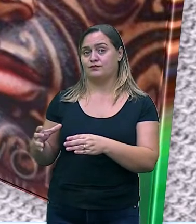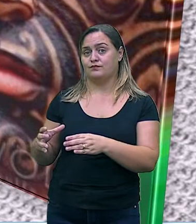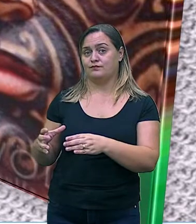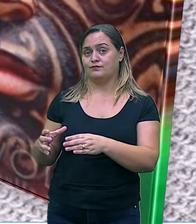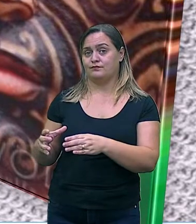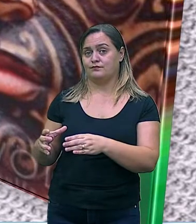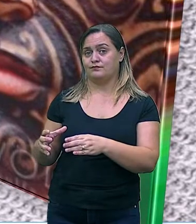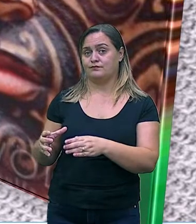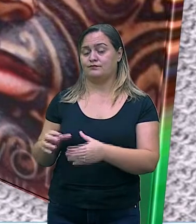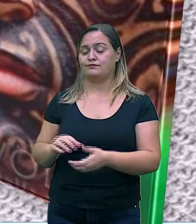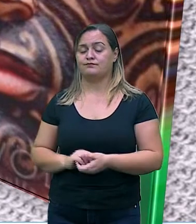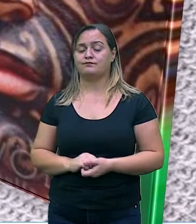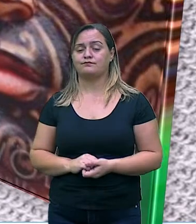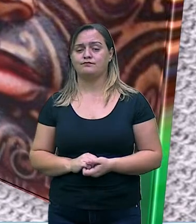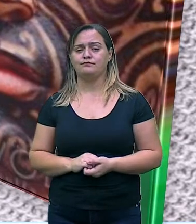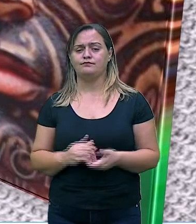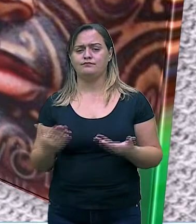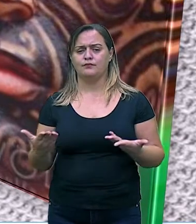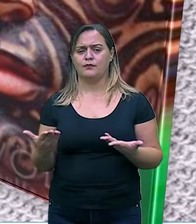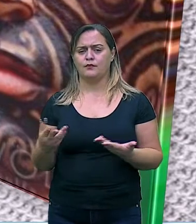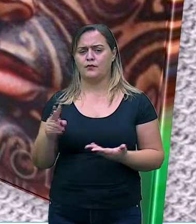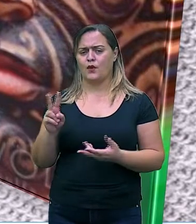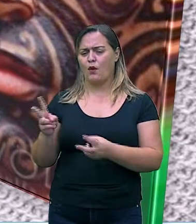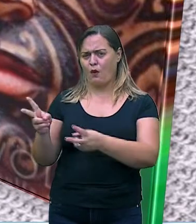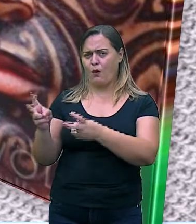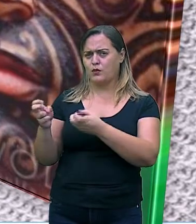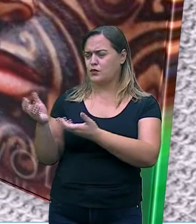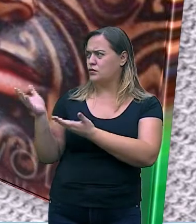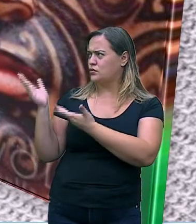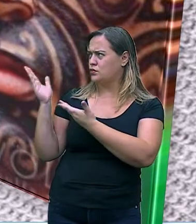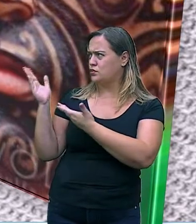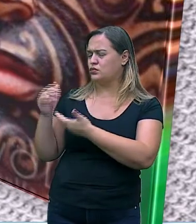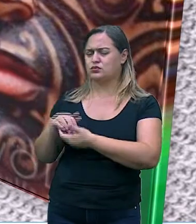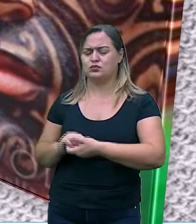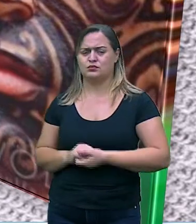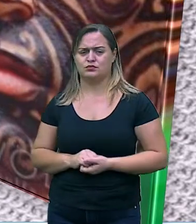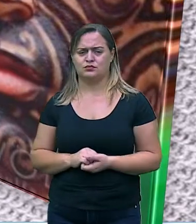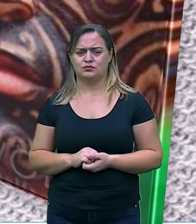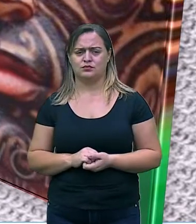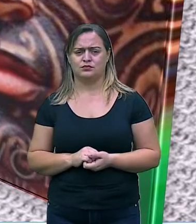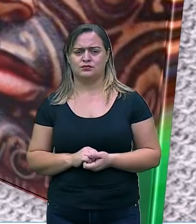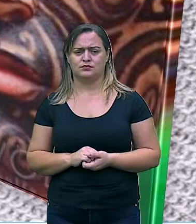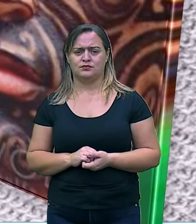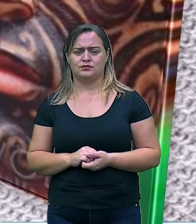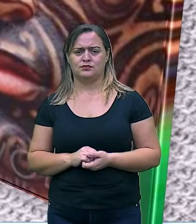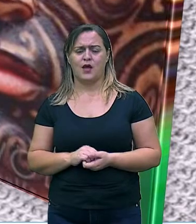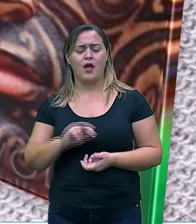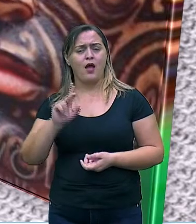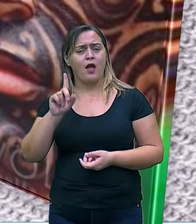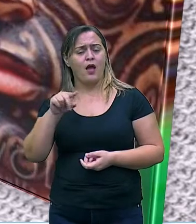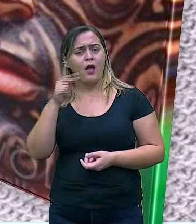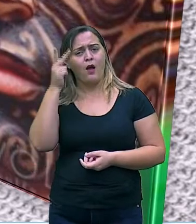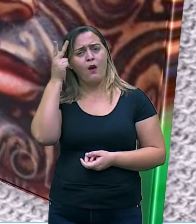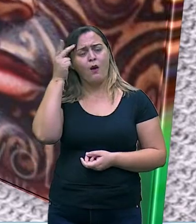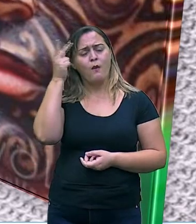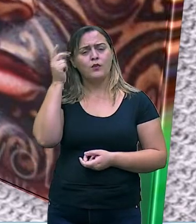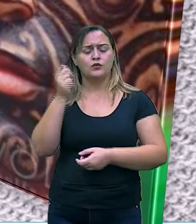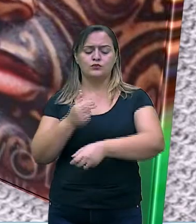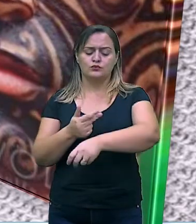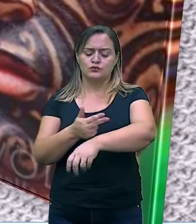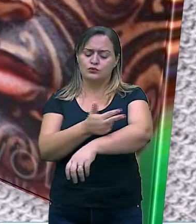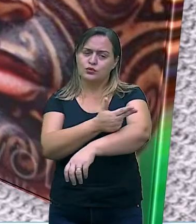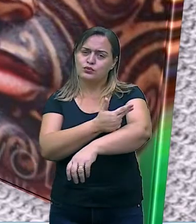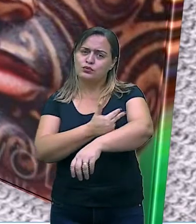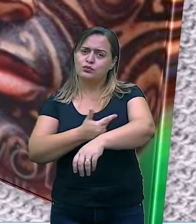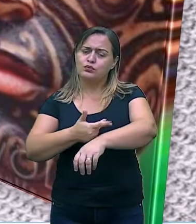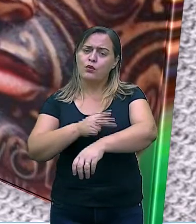Né? Então, esses padrões de desenho, observe só, e você vai ver várias pessoas que têm tatuagem, é comum chegar ao tatuador e falar, o que você quer fazer? Eu quero